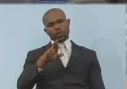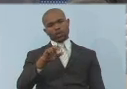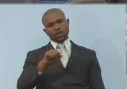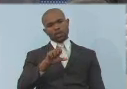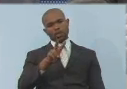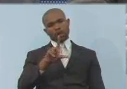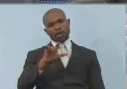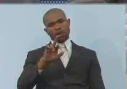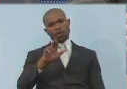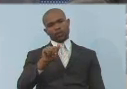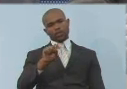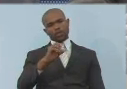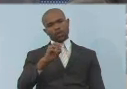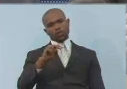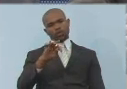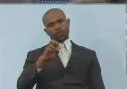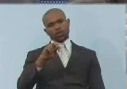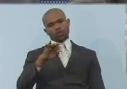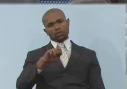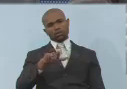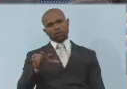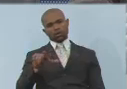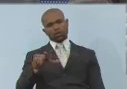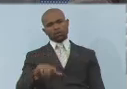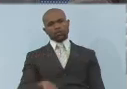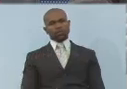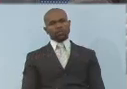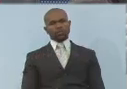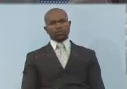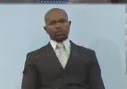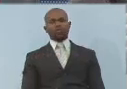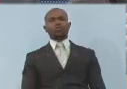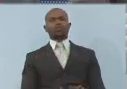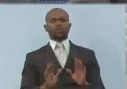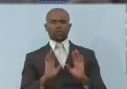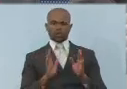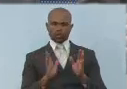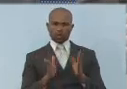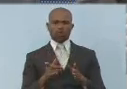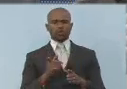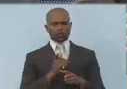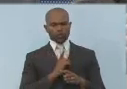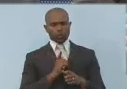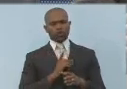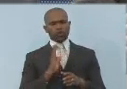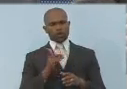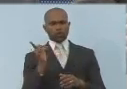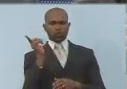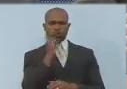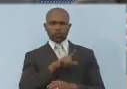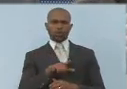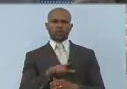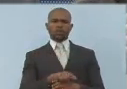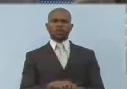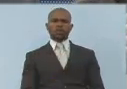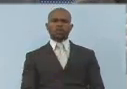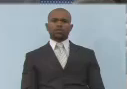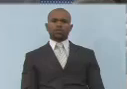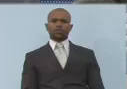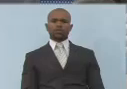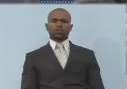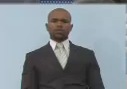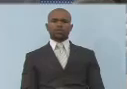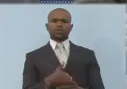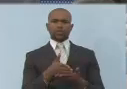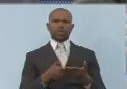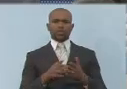Lavras e Continental. Tá? Então, já passamos aí, já atingimos, em meio ano,